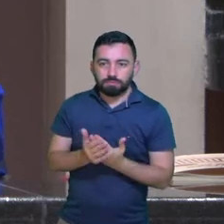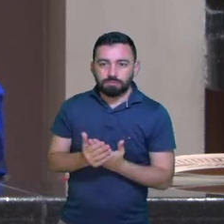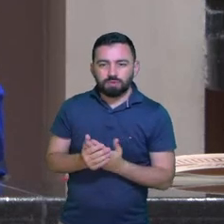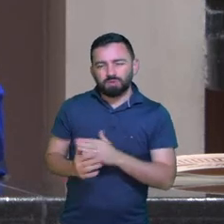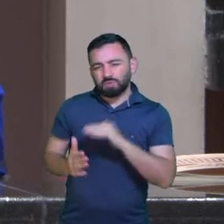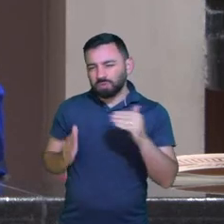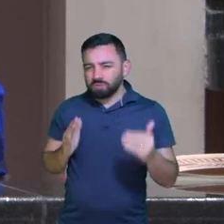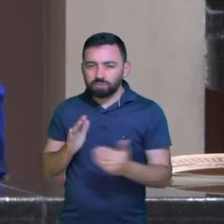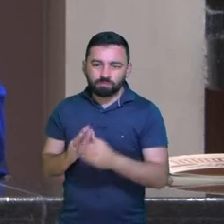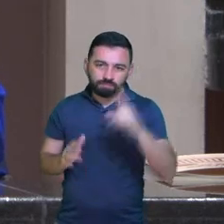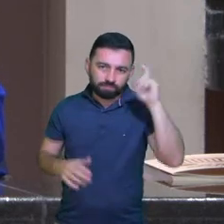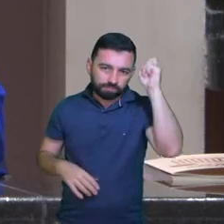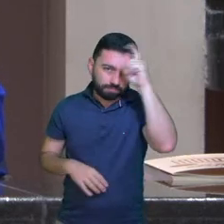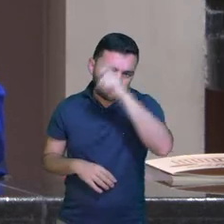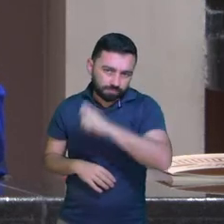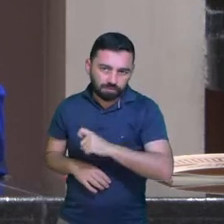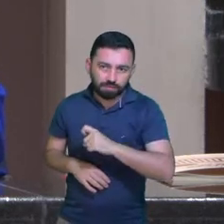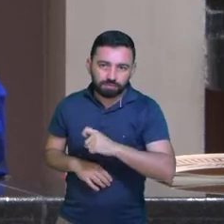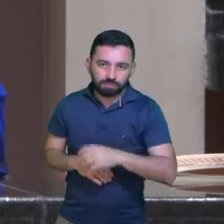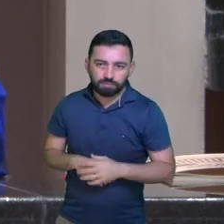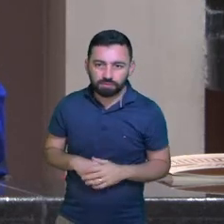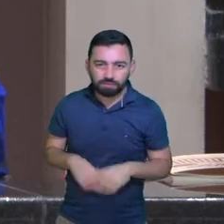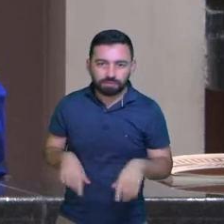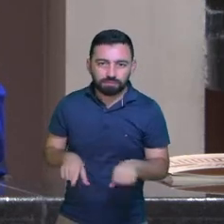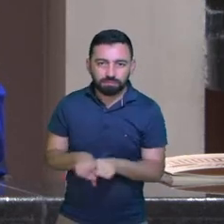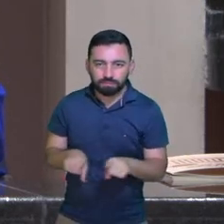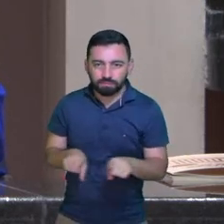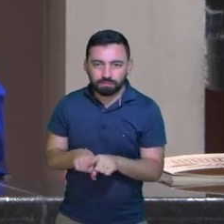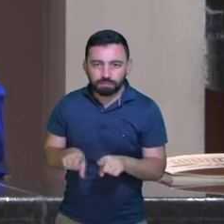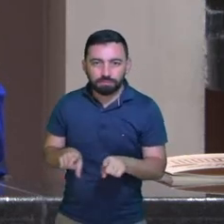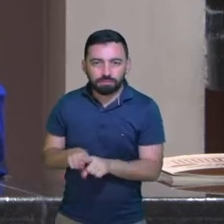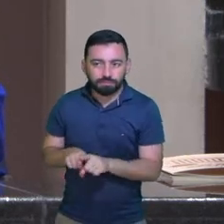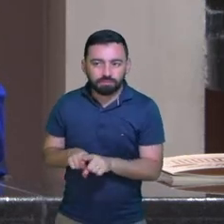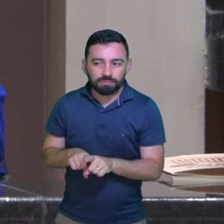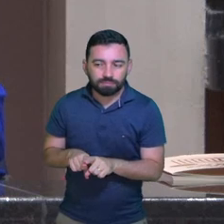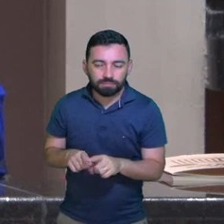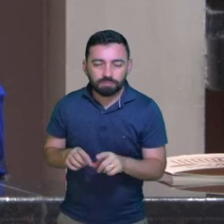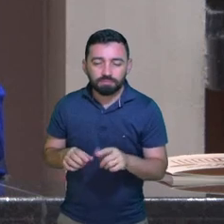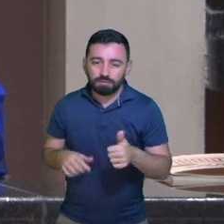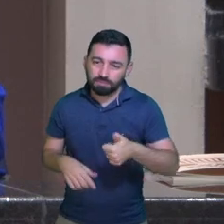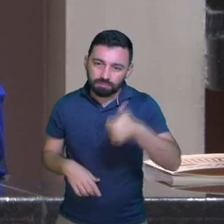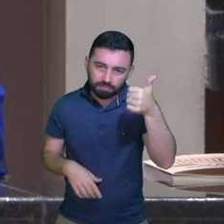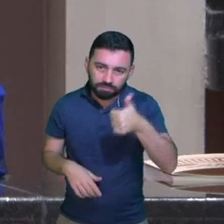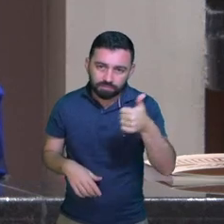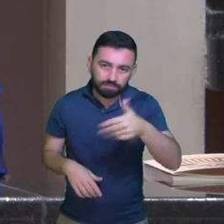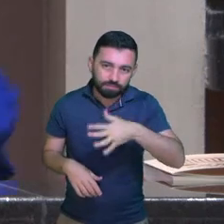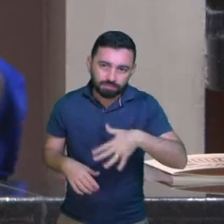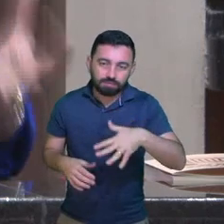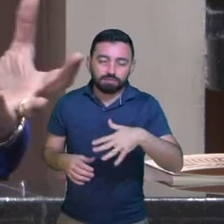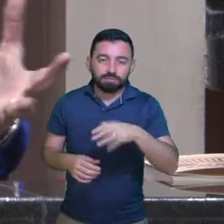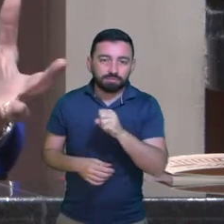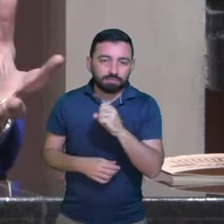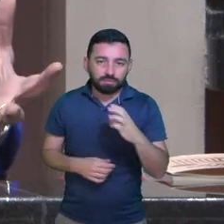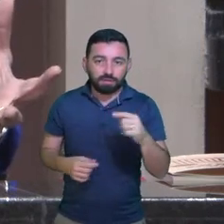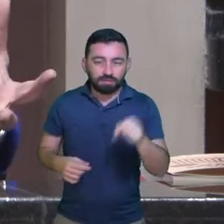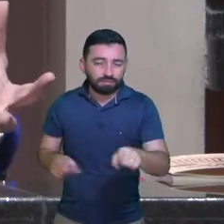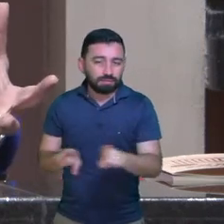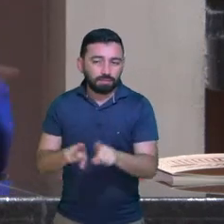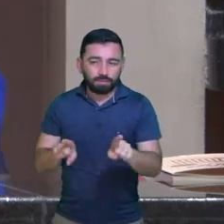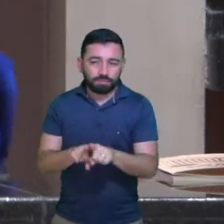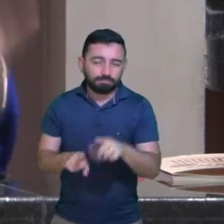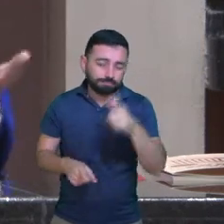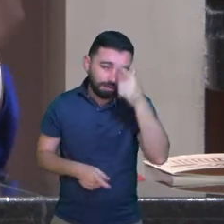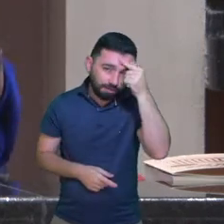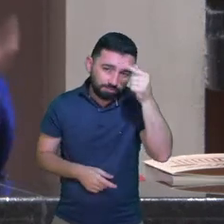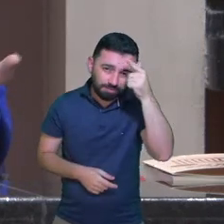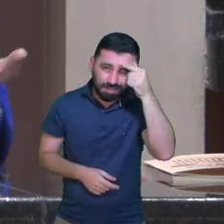as dificuldades dando o seu de melhor para construir a educação Catarinense e aqui tem universidades que